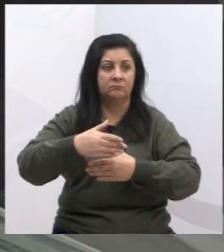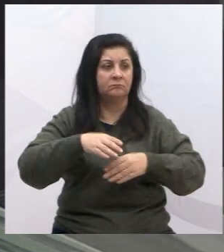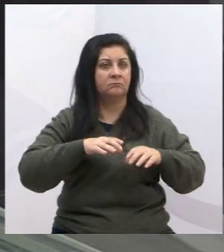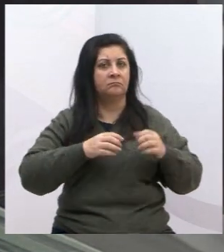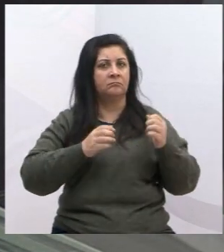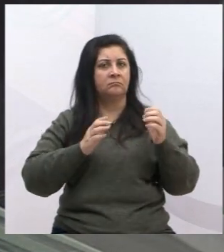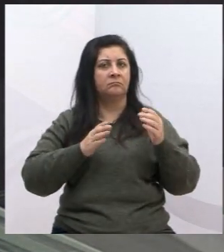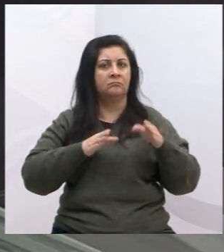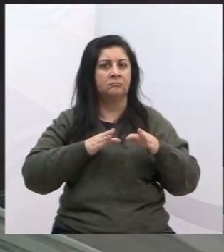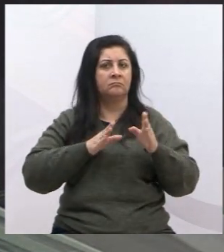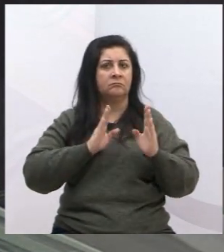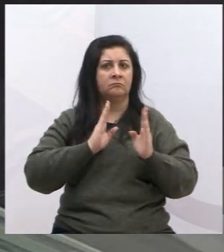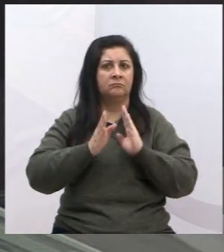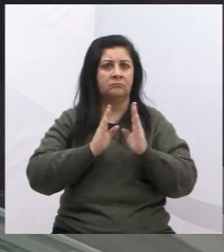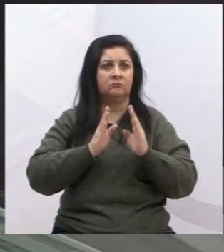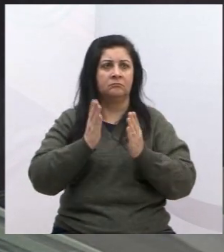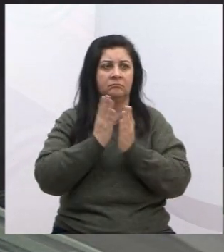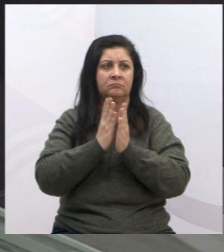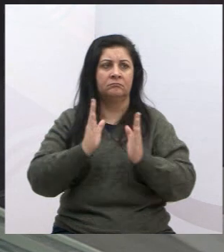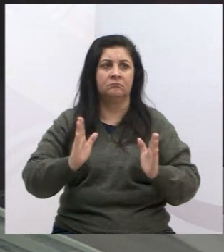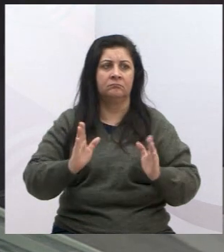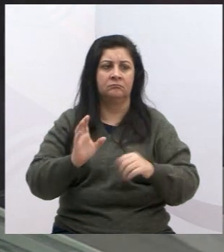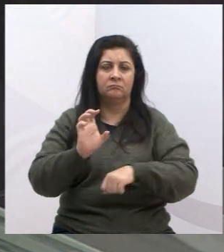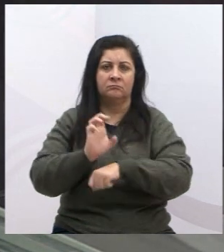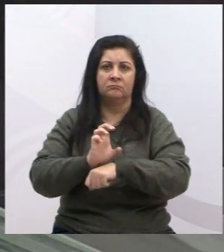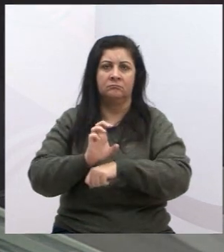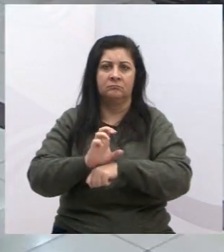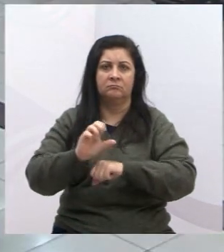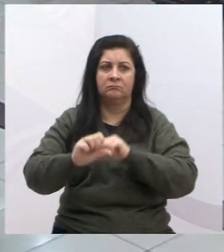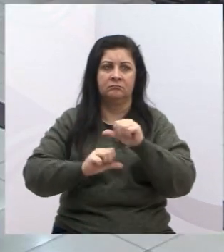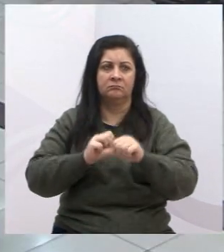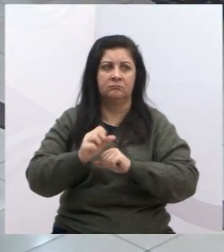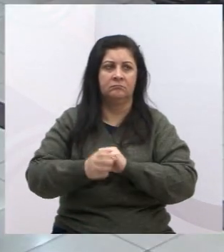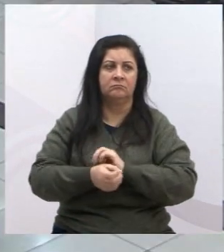Na estrada, eu acho que a legislação muda um pouco.